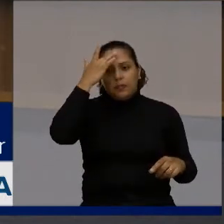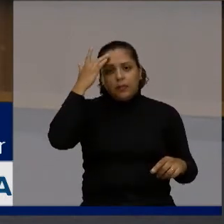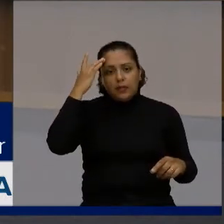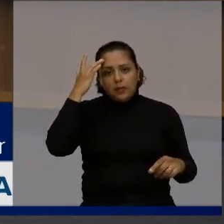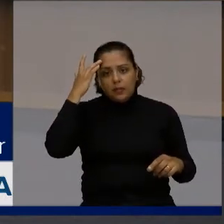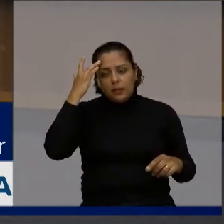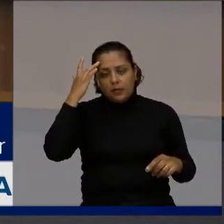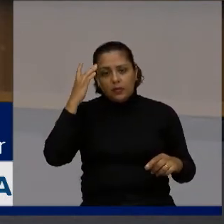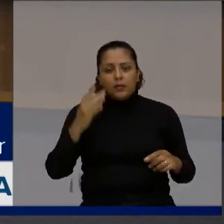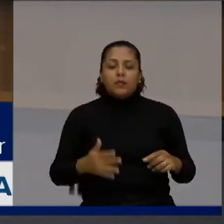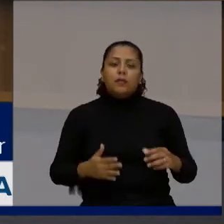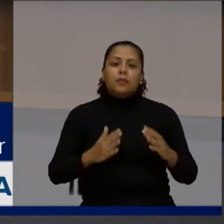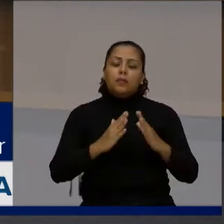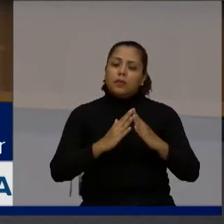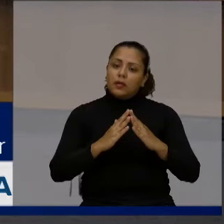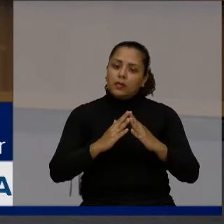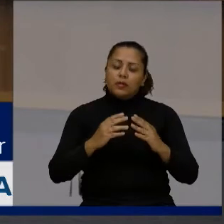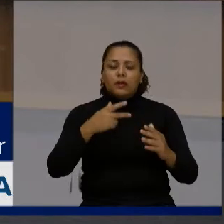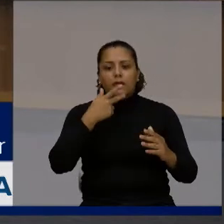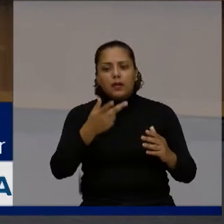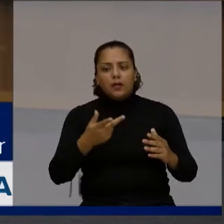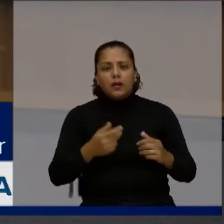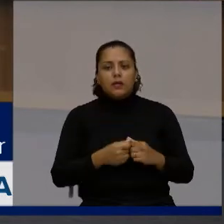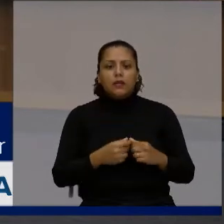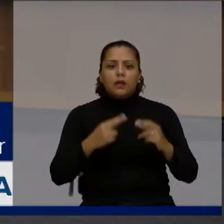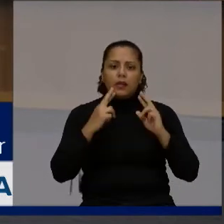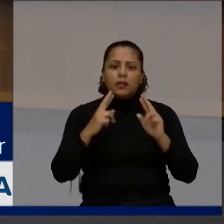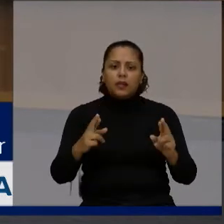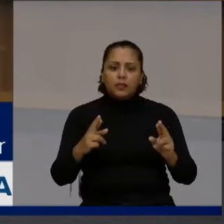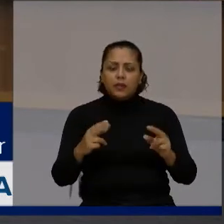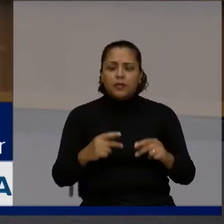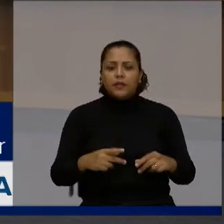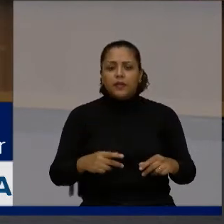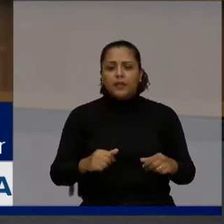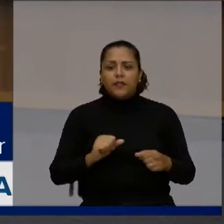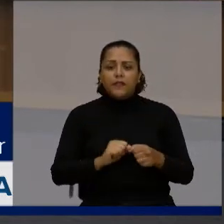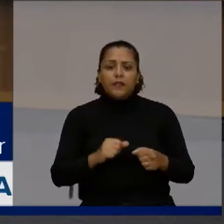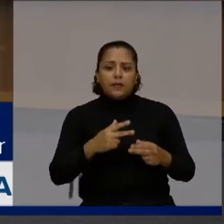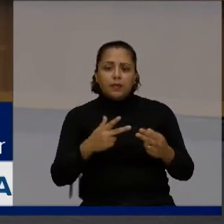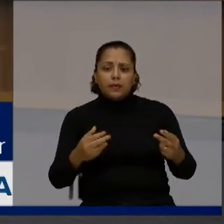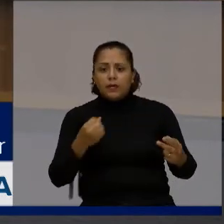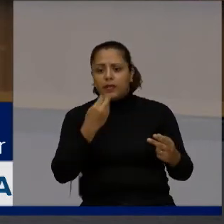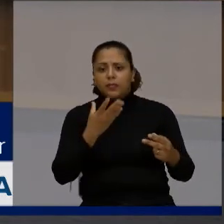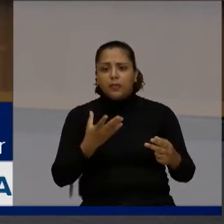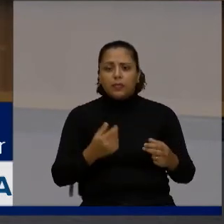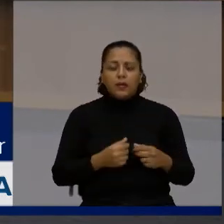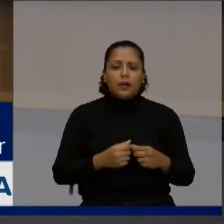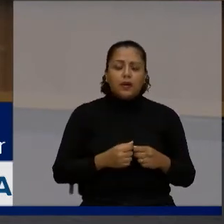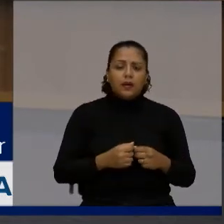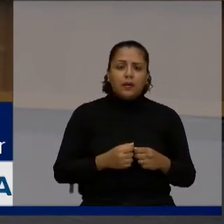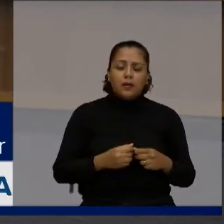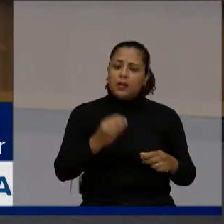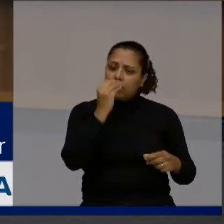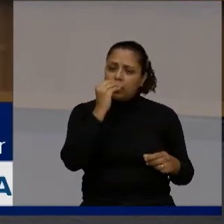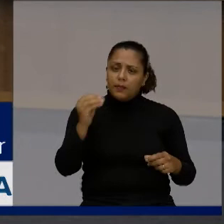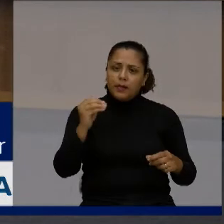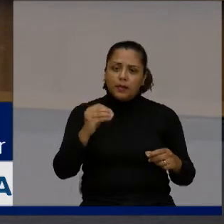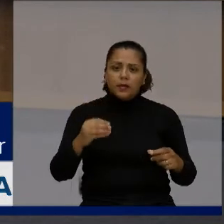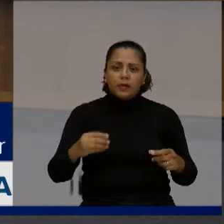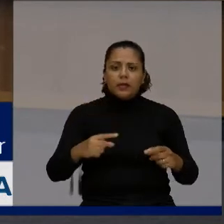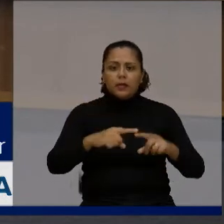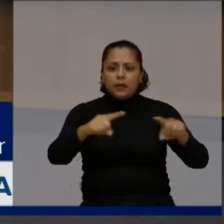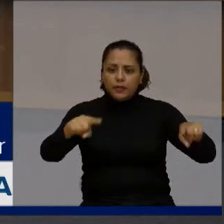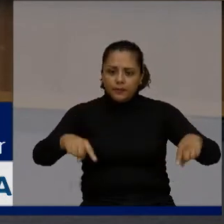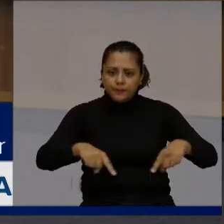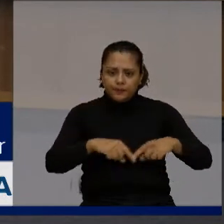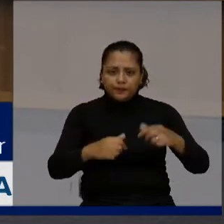coisa boa e deixar, né, sem resolver alguns problemas. Assim como eles lembraram da arena,